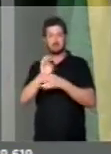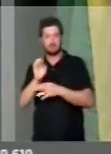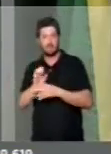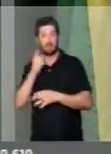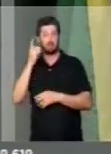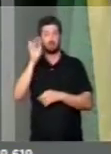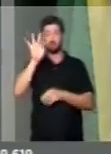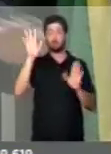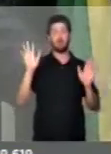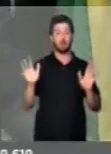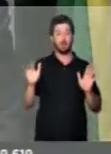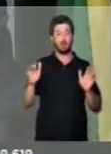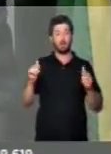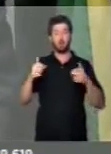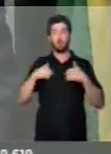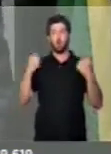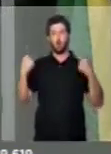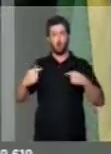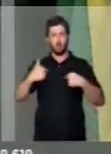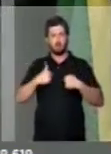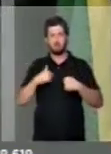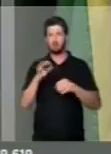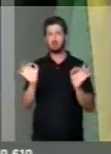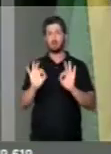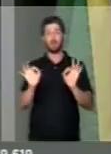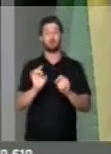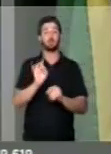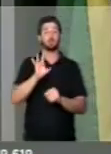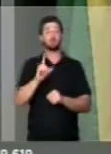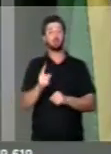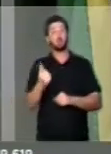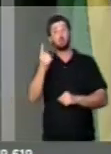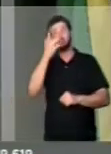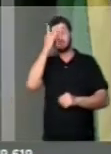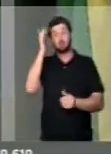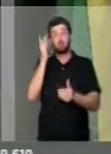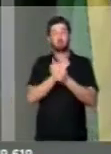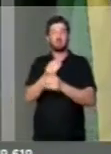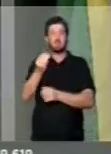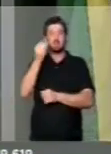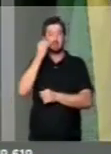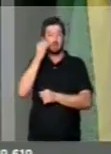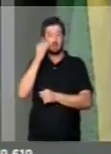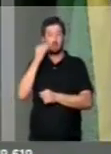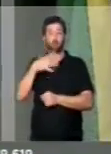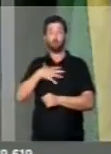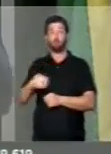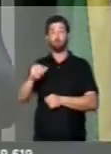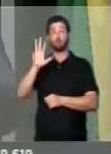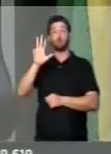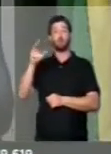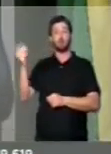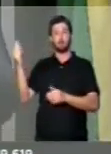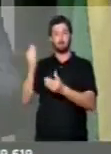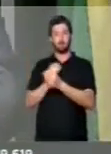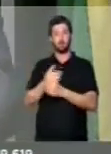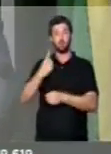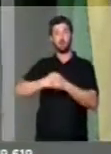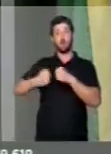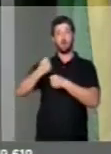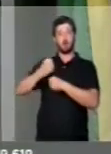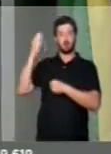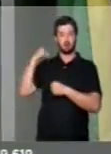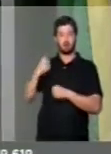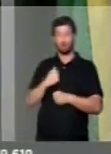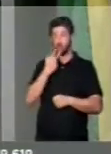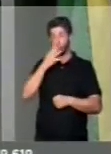deputado federal. Não tenho contra mim nenhum processo, a não ser uma tentativa do Lulinha de me processar há mais de um ano, porque